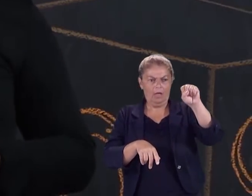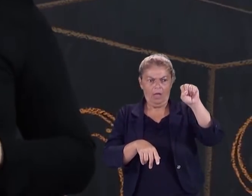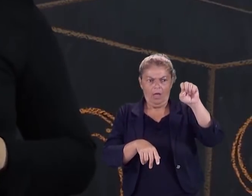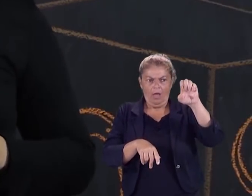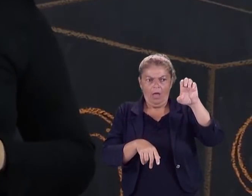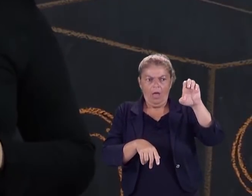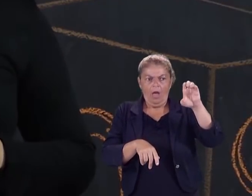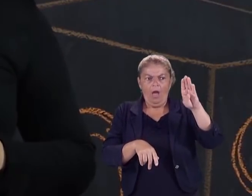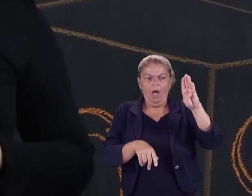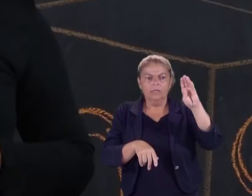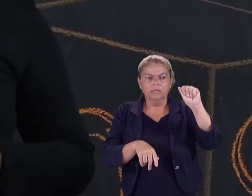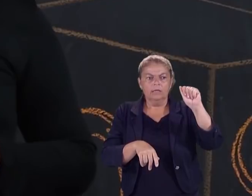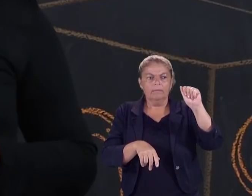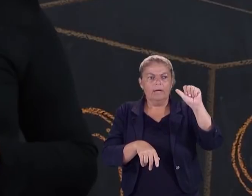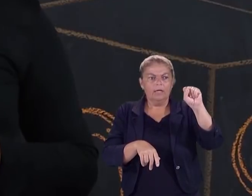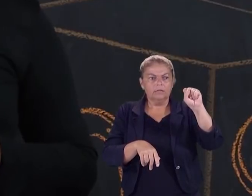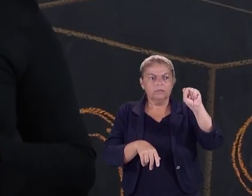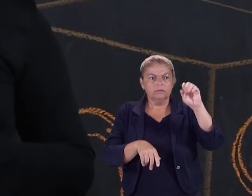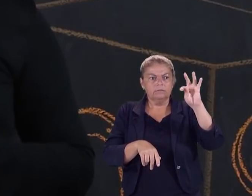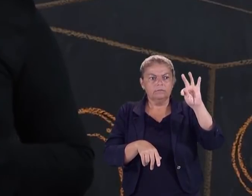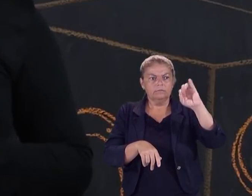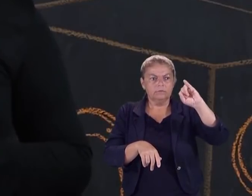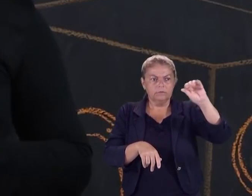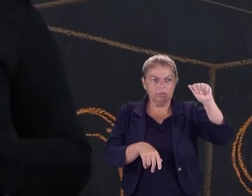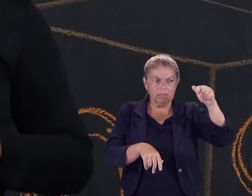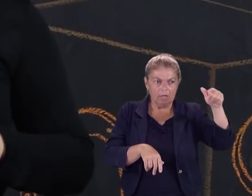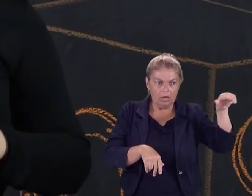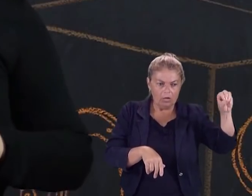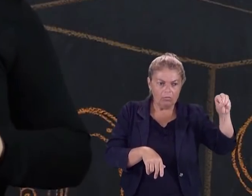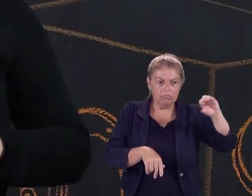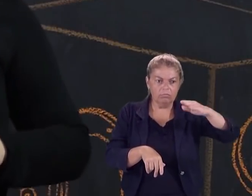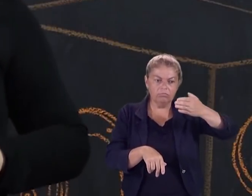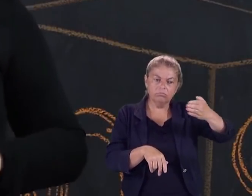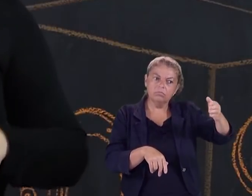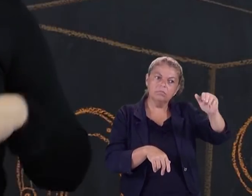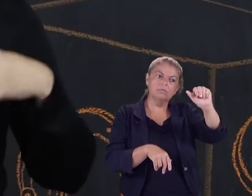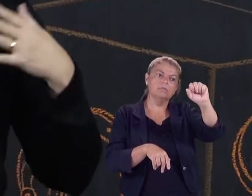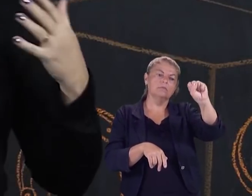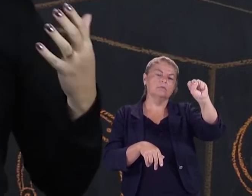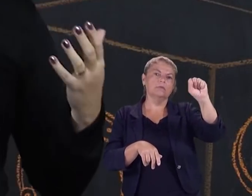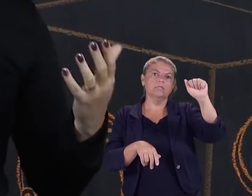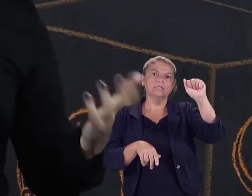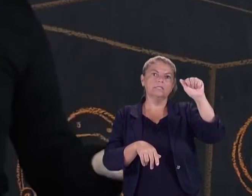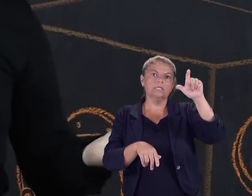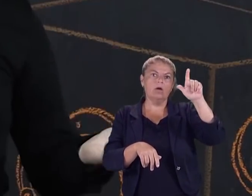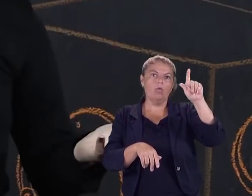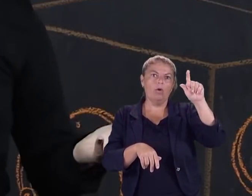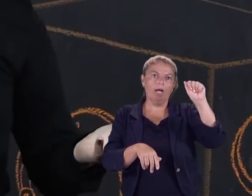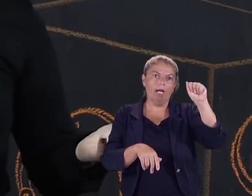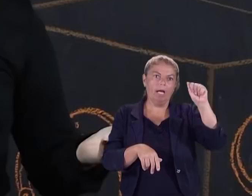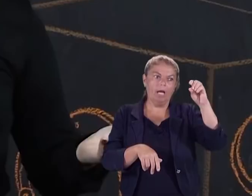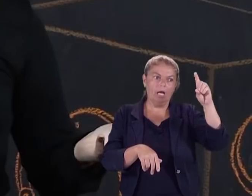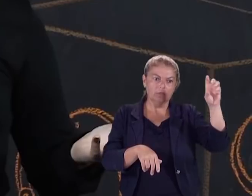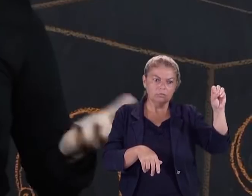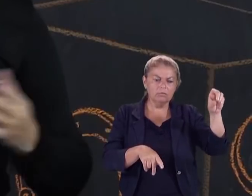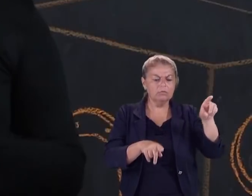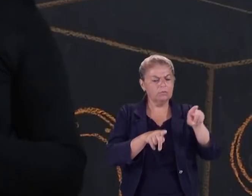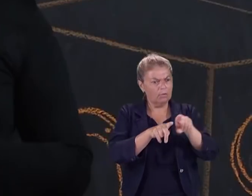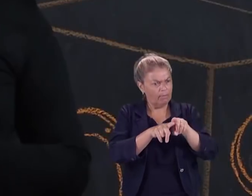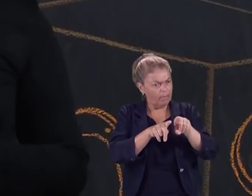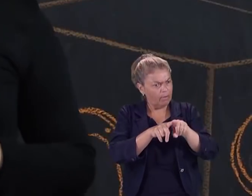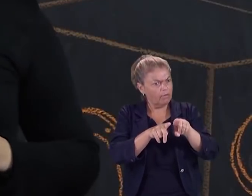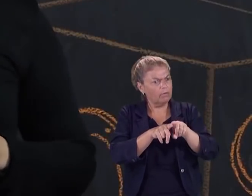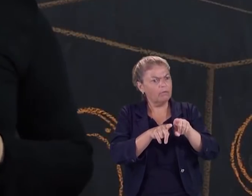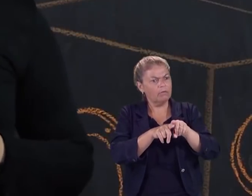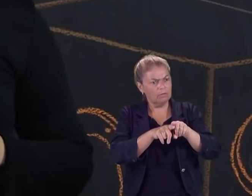registro histórico, com fotojornalismo. Ele trabalhou, por exemplo, com as plantações de café, com a mineração lá na Serra Pelada.